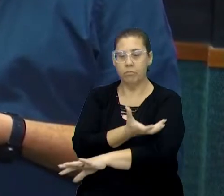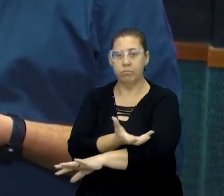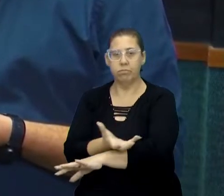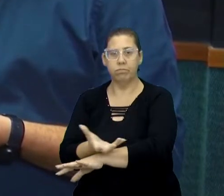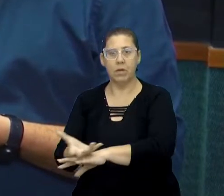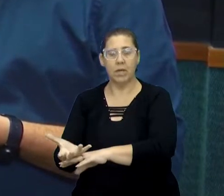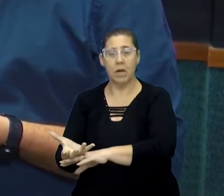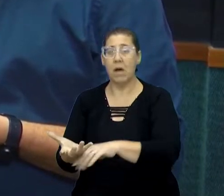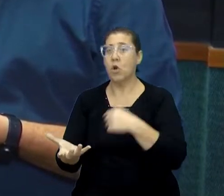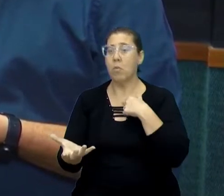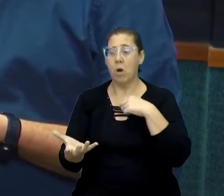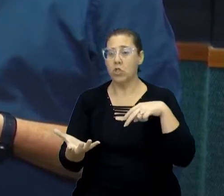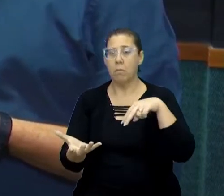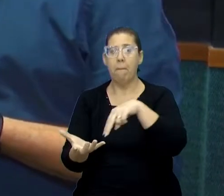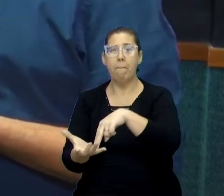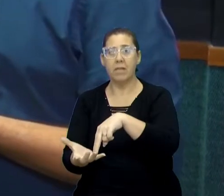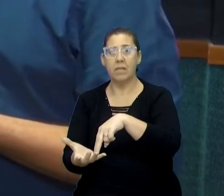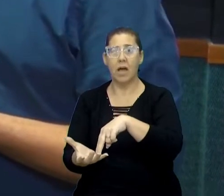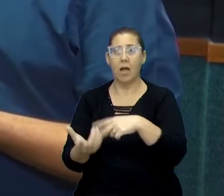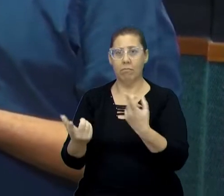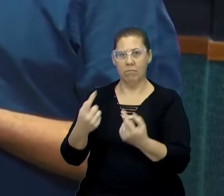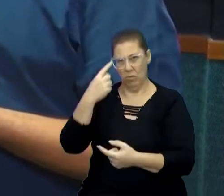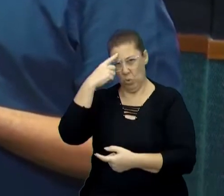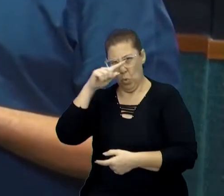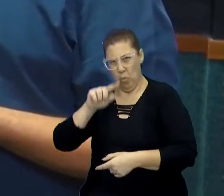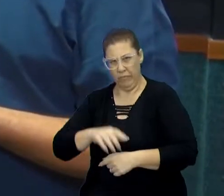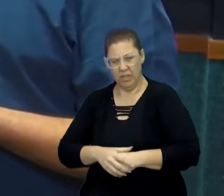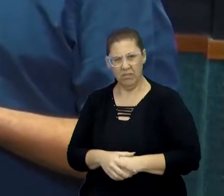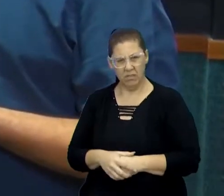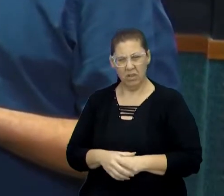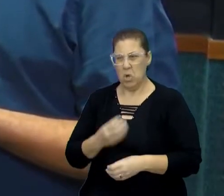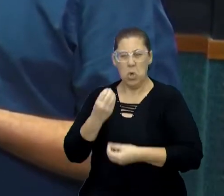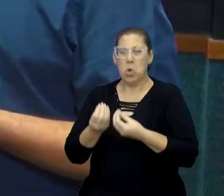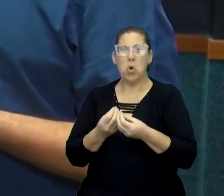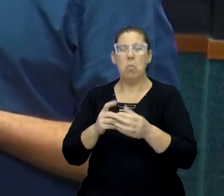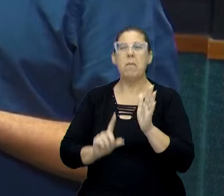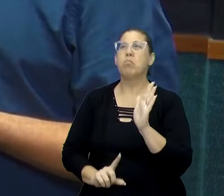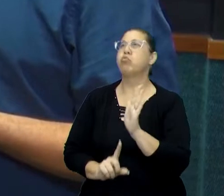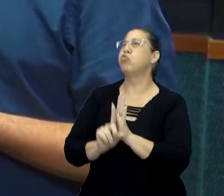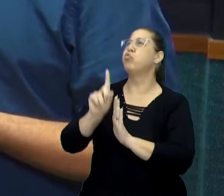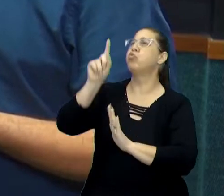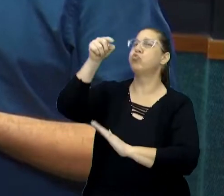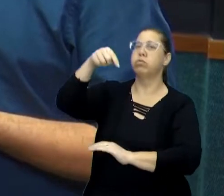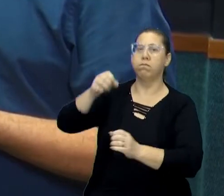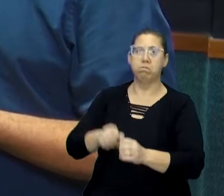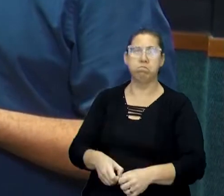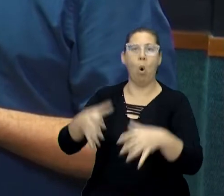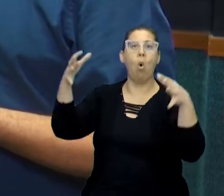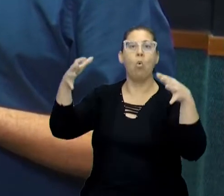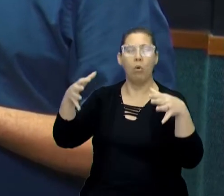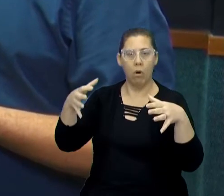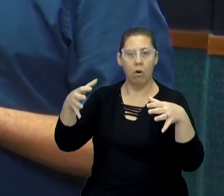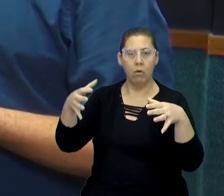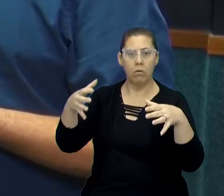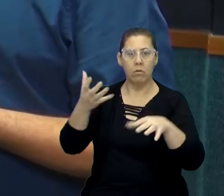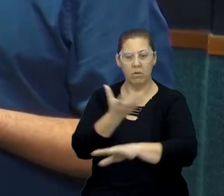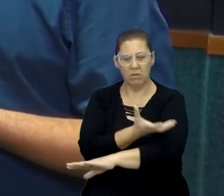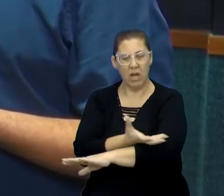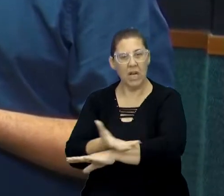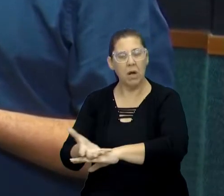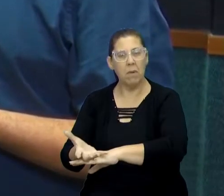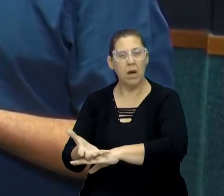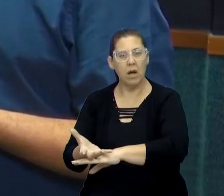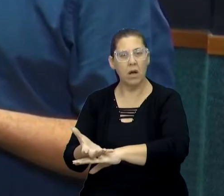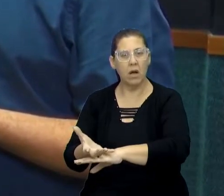praticamente intocável. É para se duvidar. Como pode um míssil que acabou de explodir estar em cima de uma